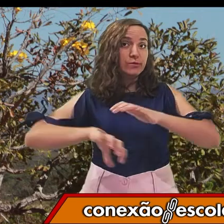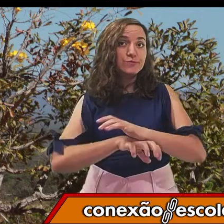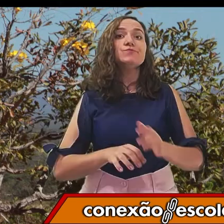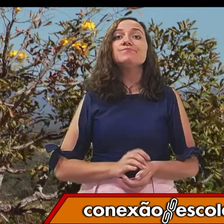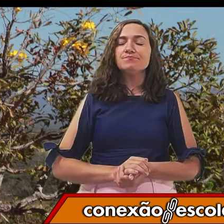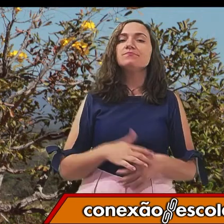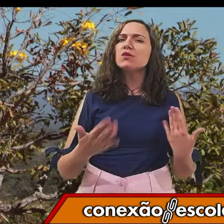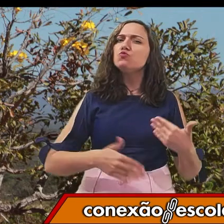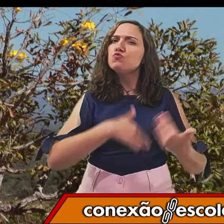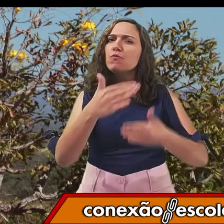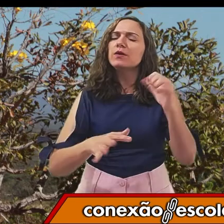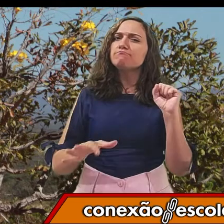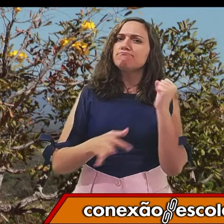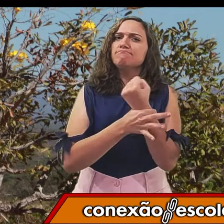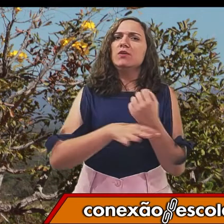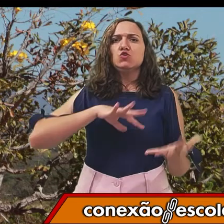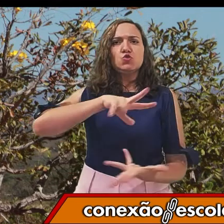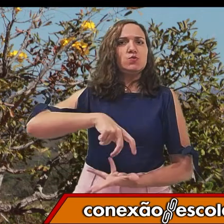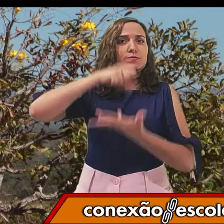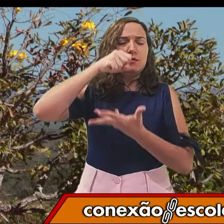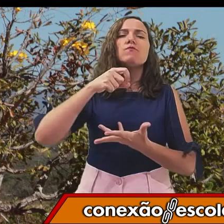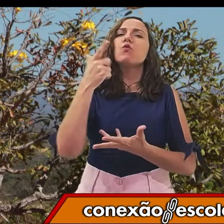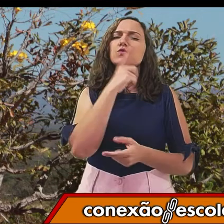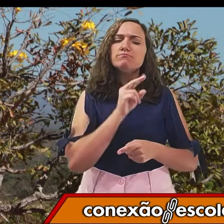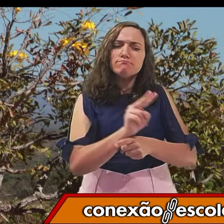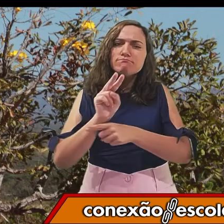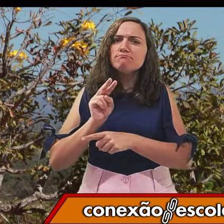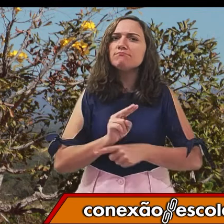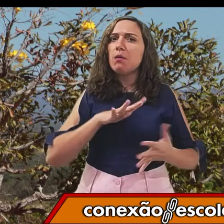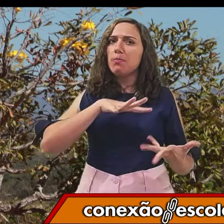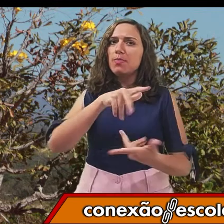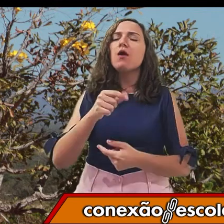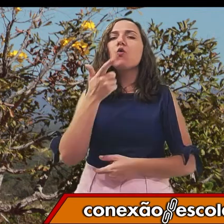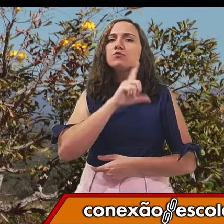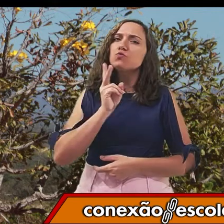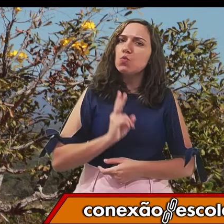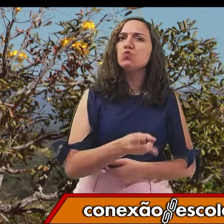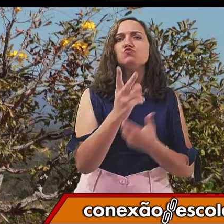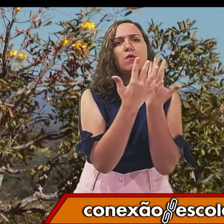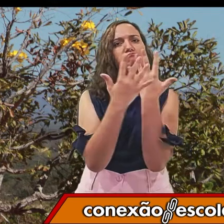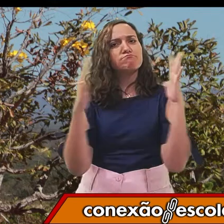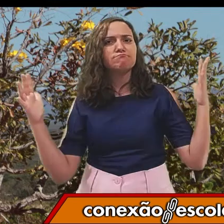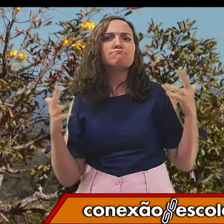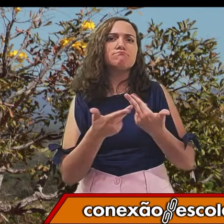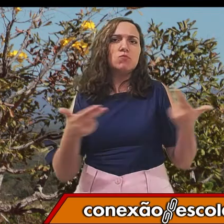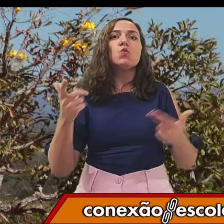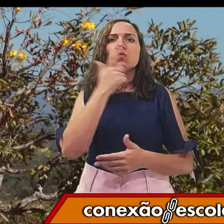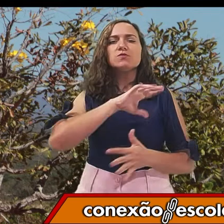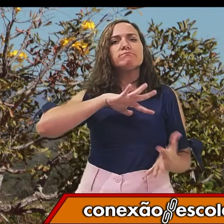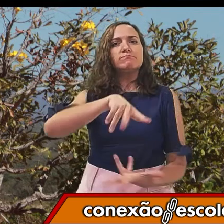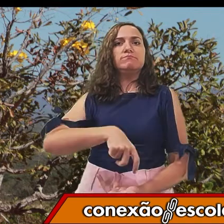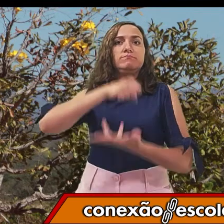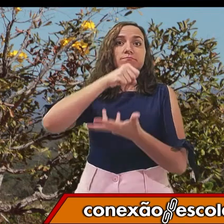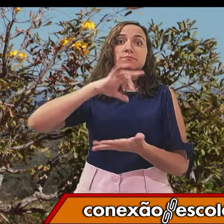tenta encontrar maneiras de proteger a Terra e conservar seus recursos para alcançar a